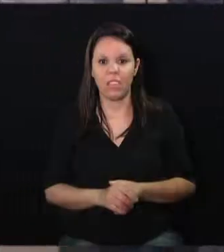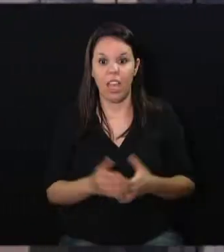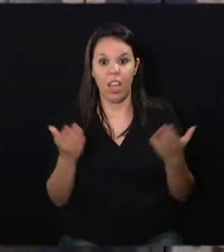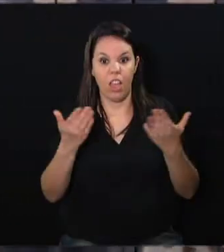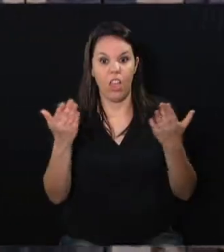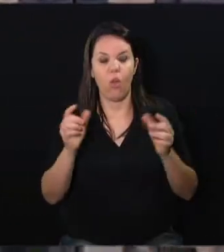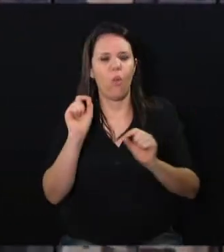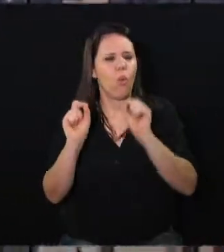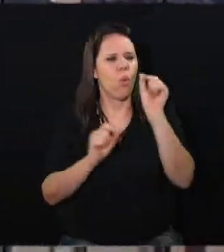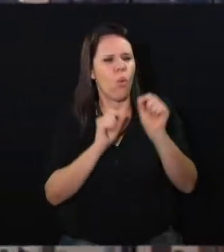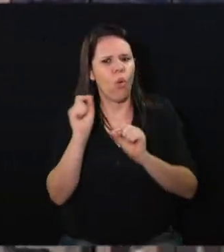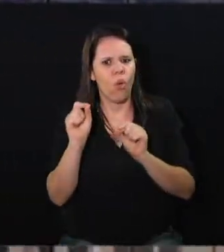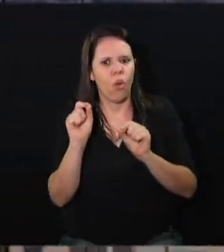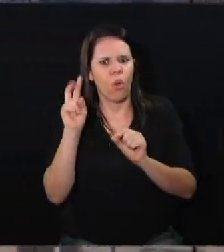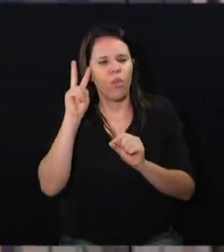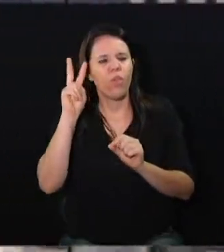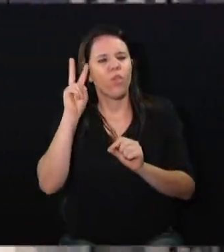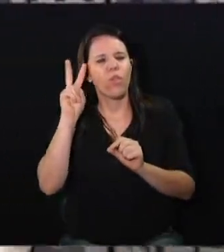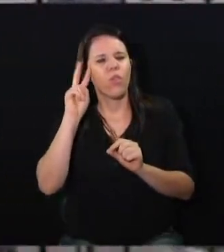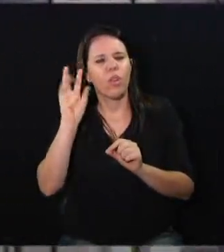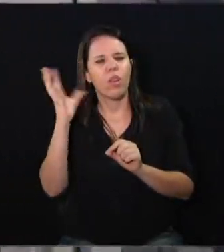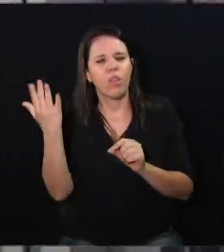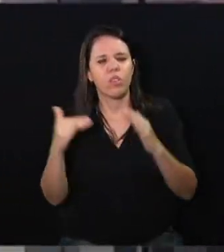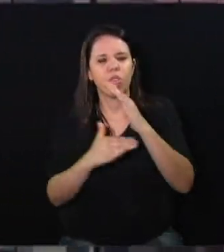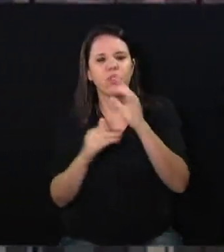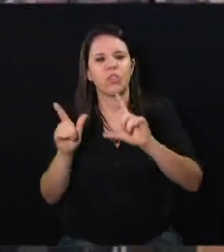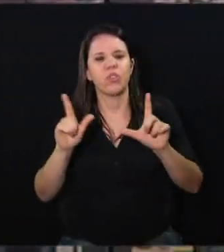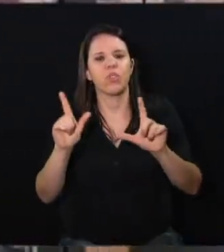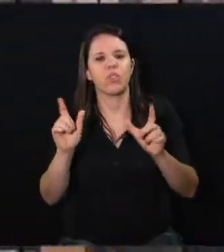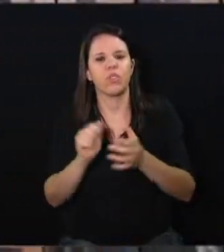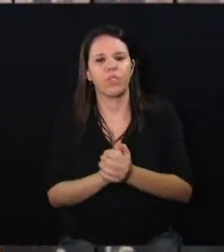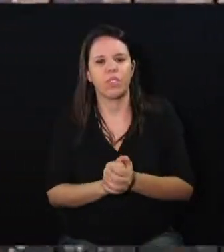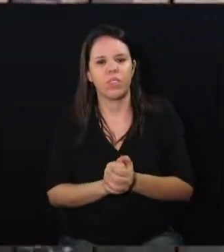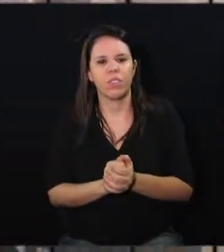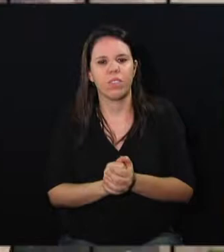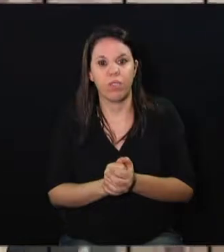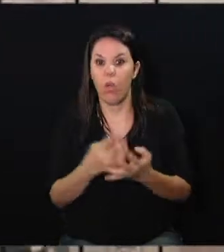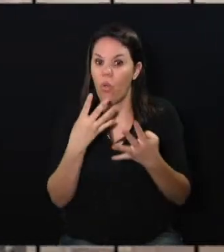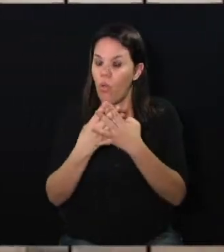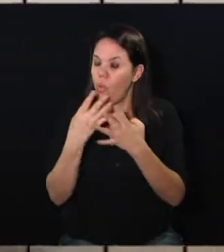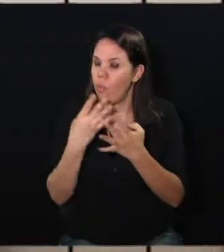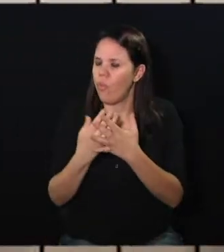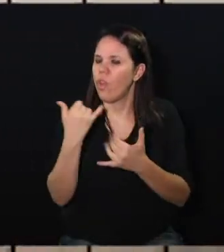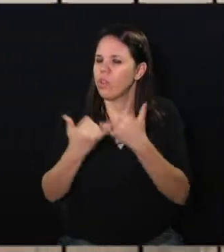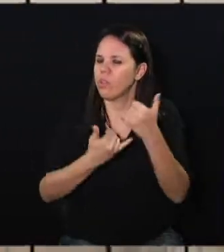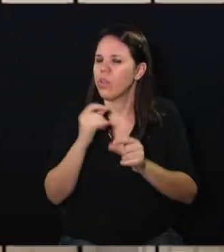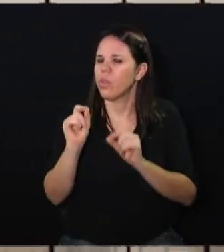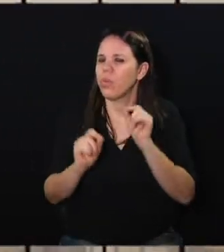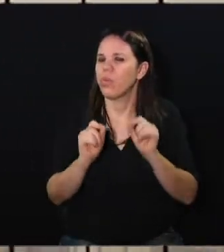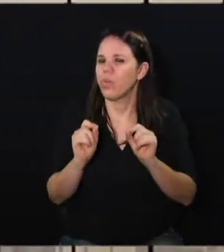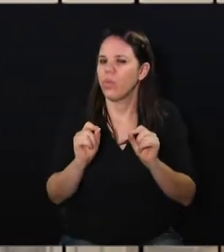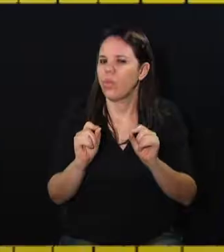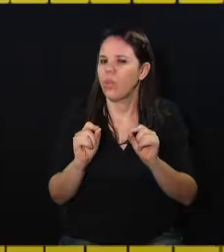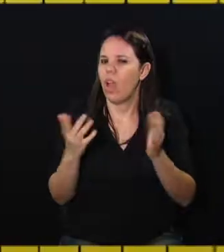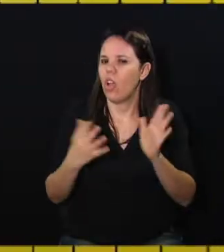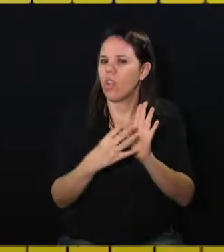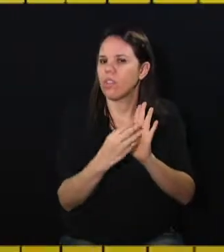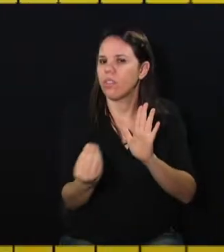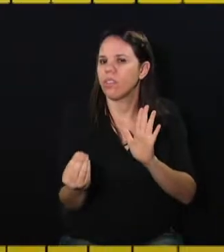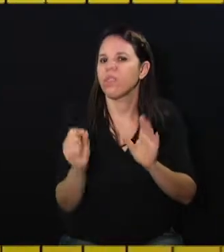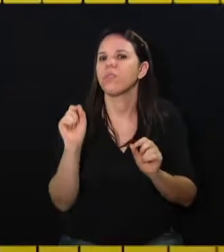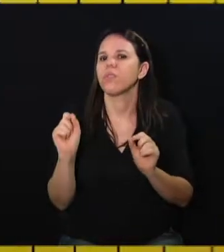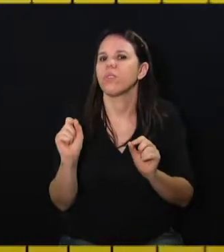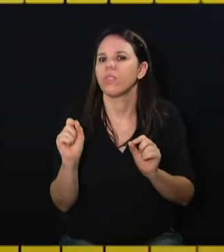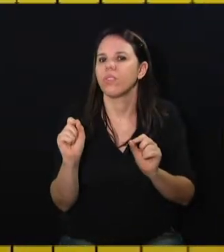Momento de nostalgia agora no Jornal Câmara Notícia. Eu confesso que eu brinquei um pouco desta modalidade.